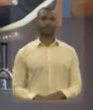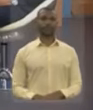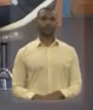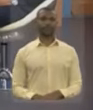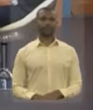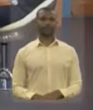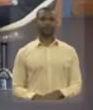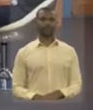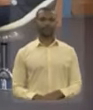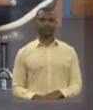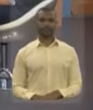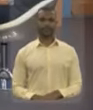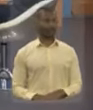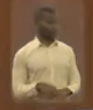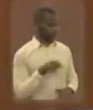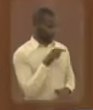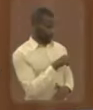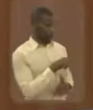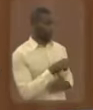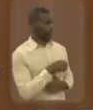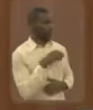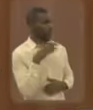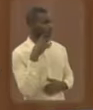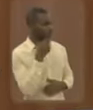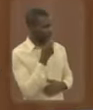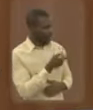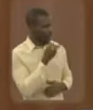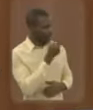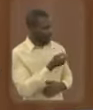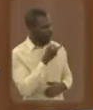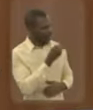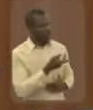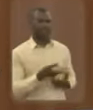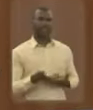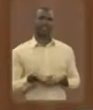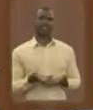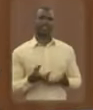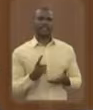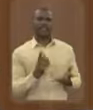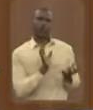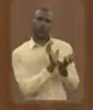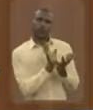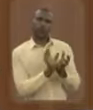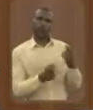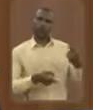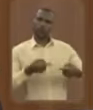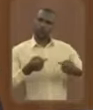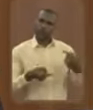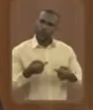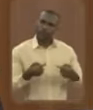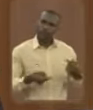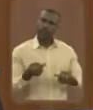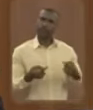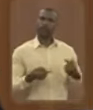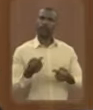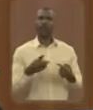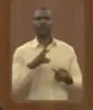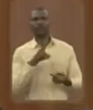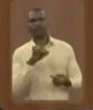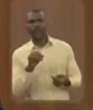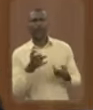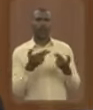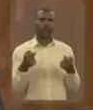o Paulo Você fala muito que tem o seu grupo político que vai decidir